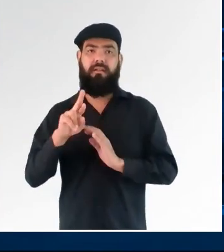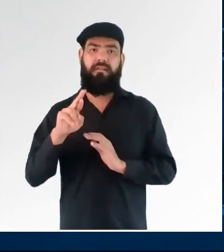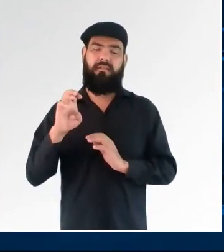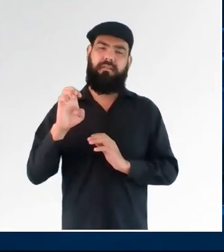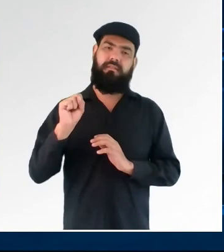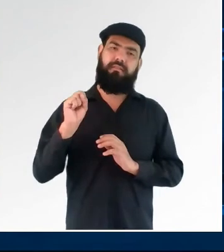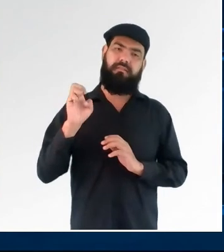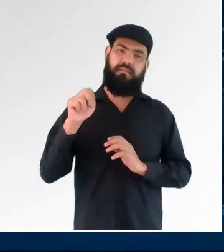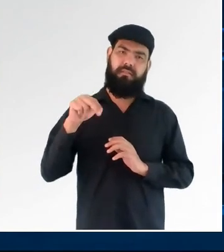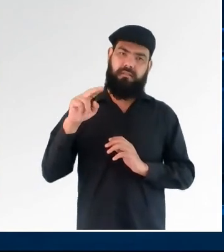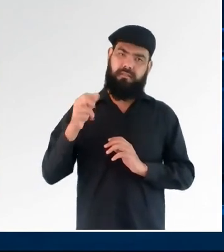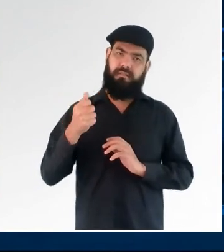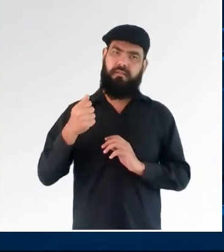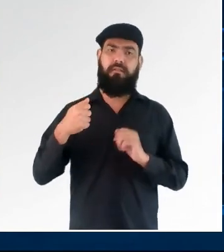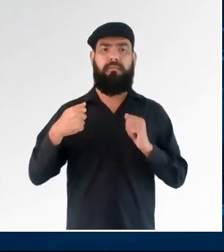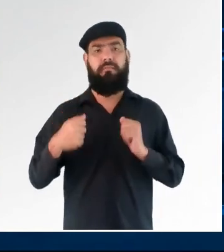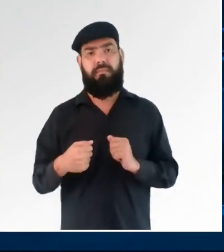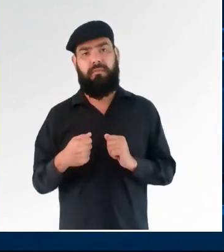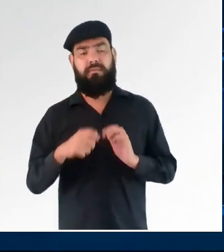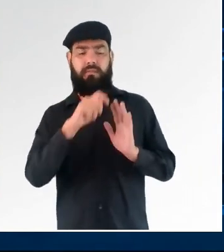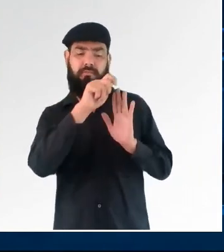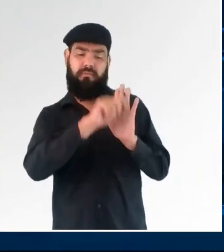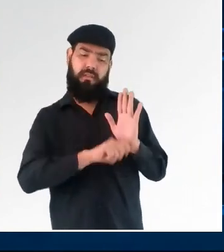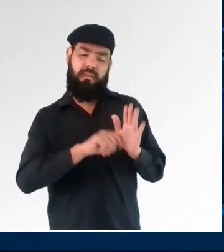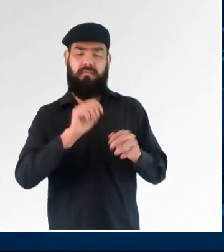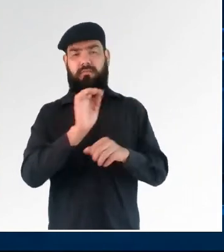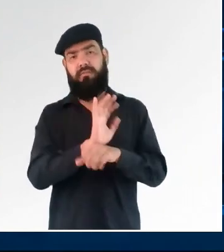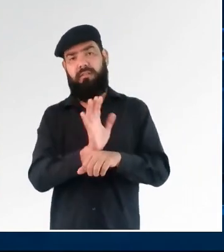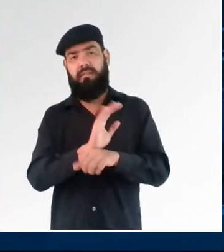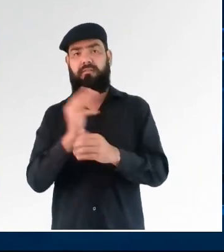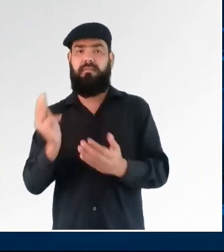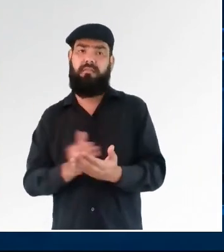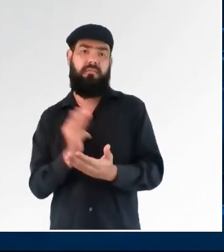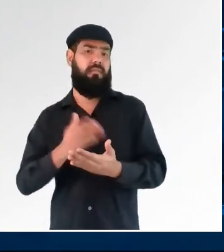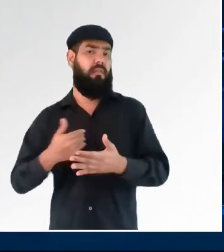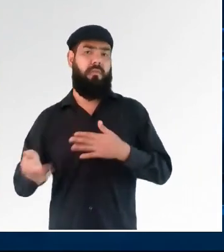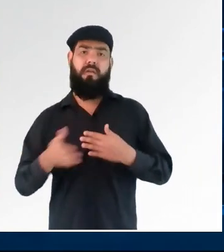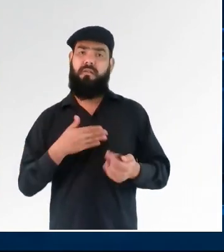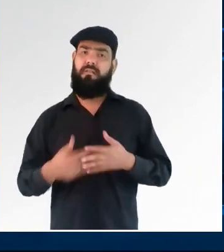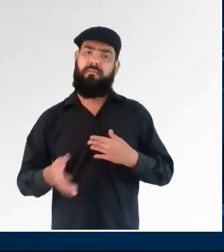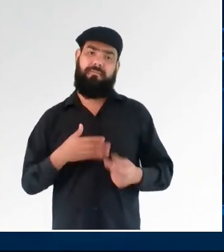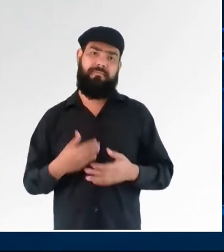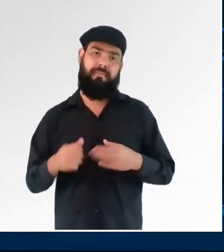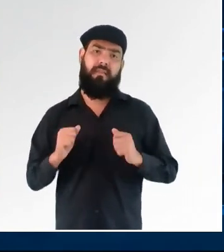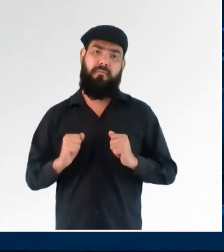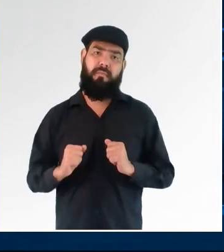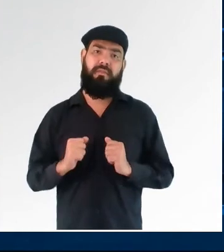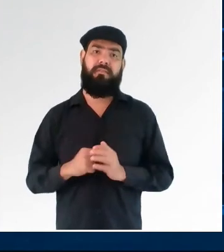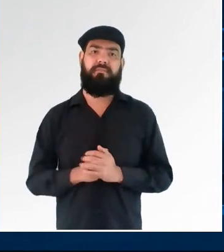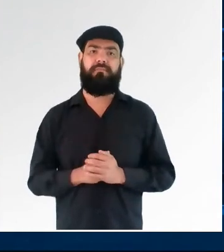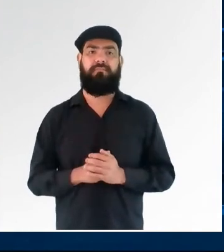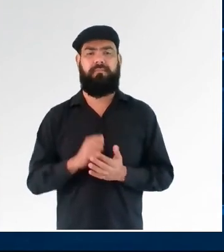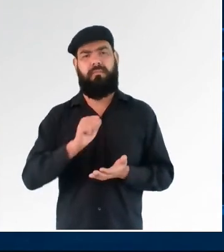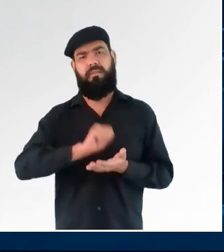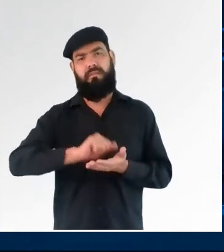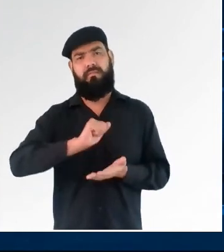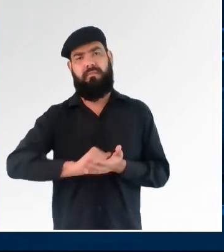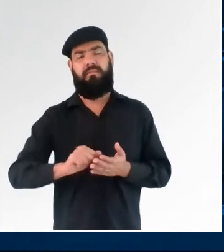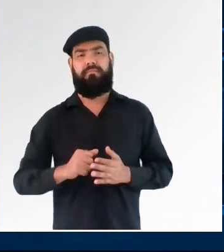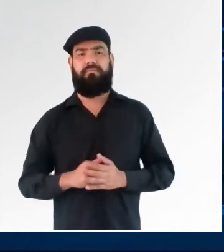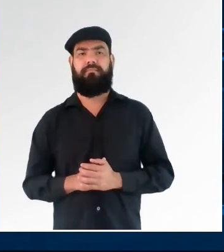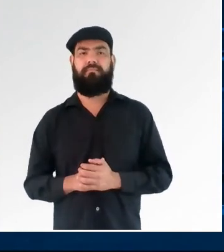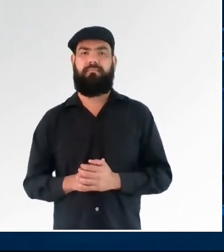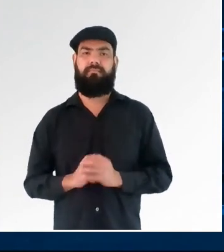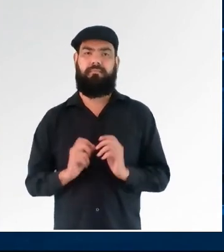ser de um texto, pode ser de um livro, pode ser de um filme, de um quadrinho, de qualquer obra. Você pode escrever a respeito de uma resenha, ok? Então